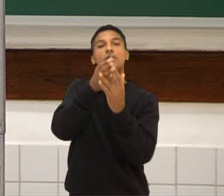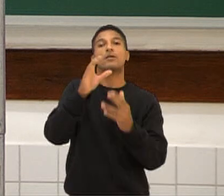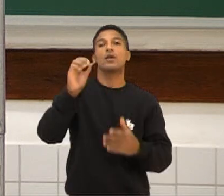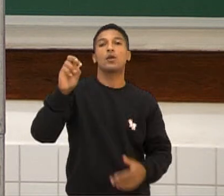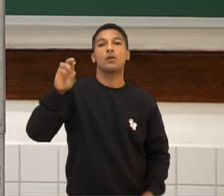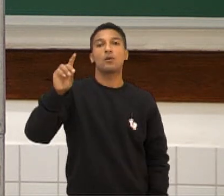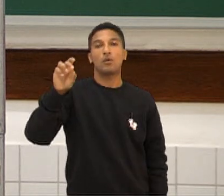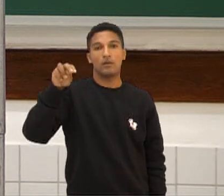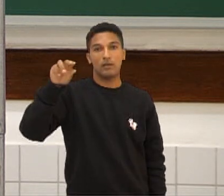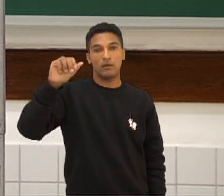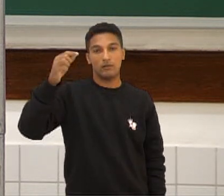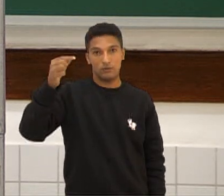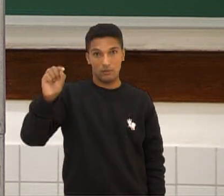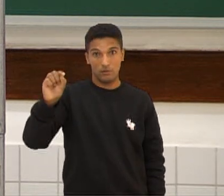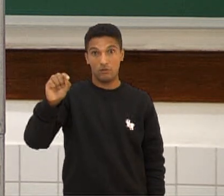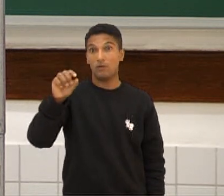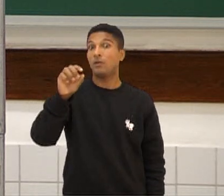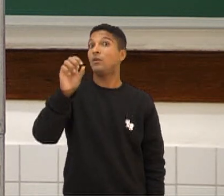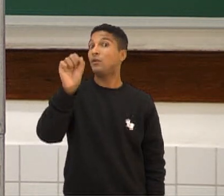subordinação. Vamos hoje entrar ali